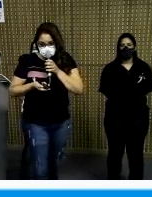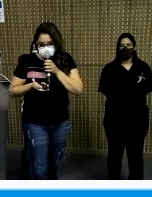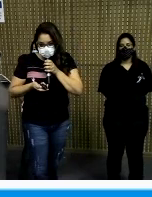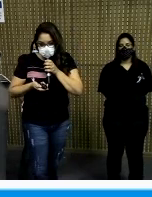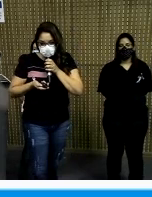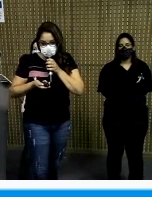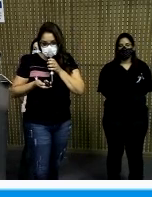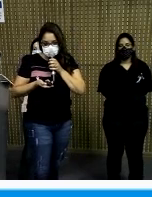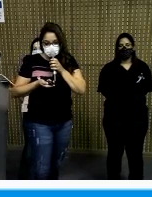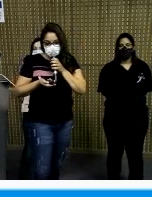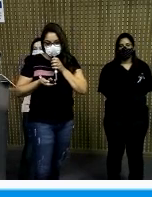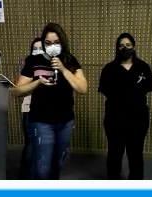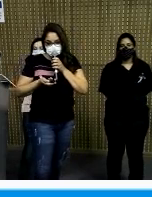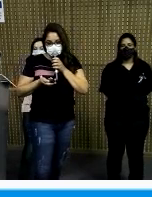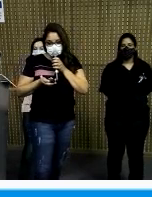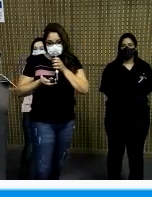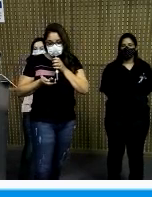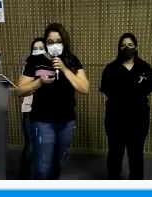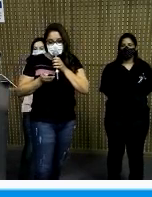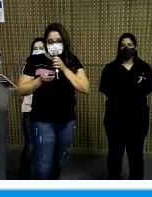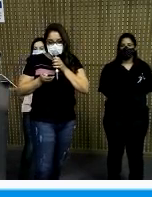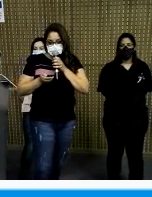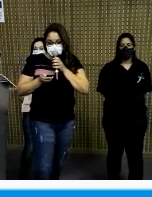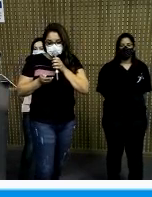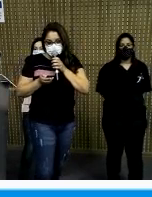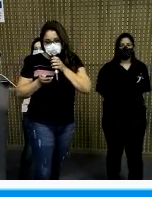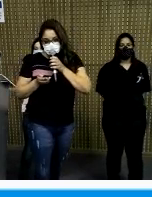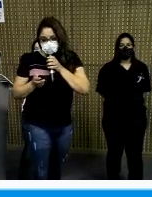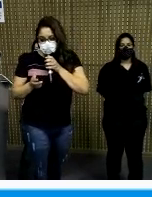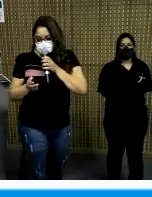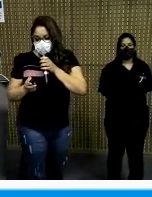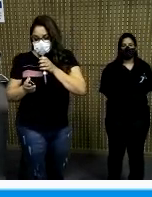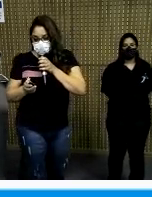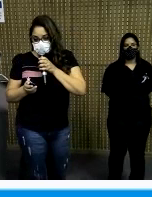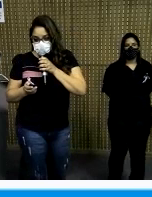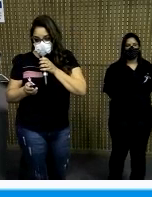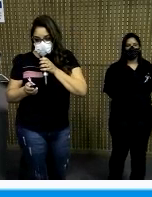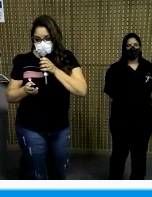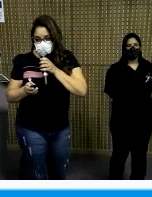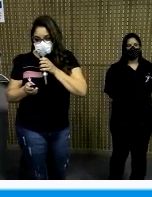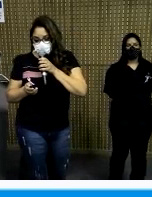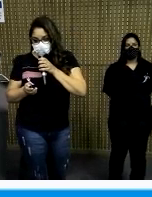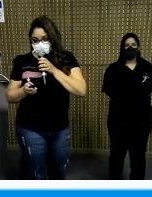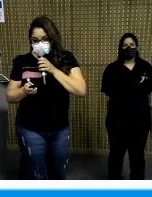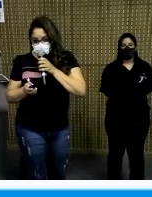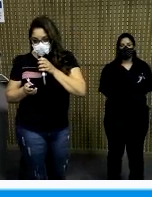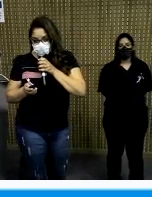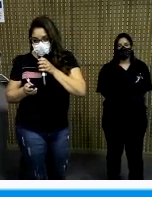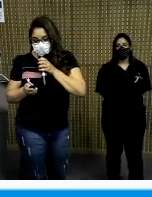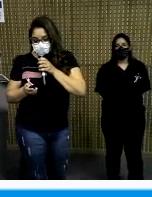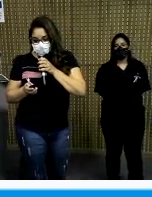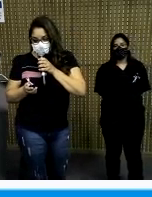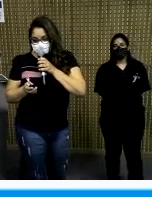de beneficiários acompanhados pelo Bolsa Família, nesse primeiro semestre chegou a 85%, cumprindo a meta, então.